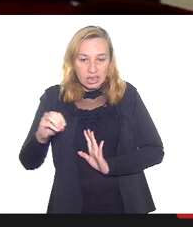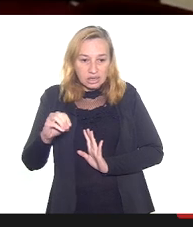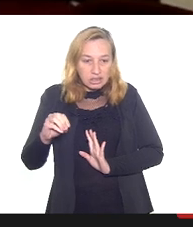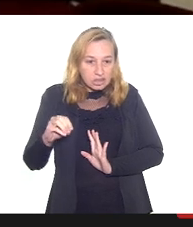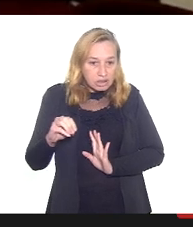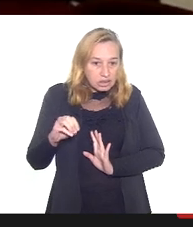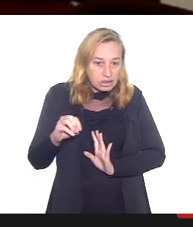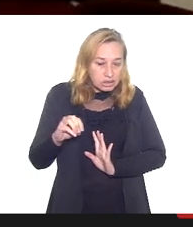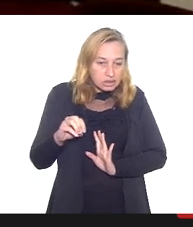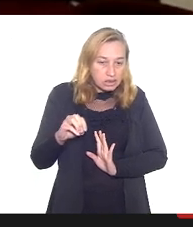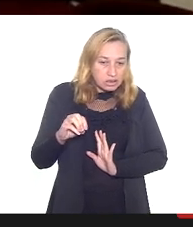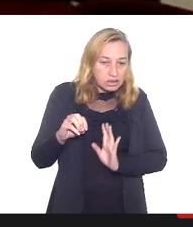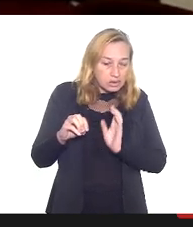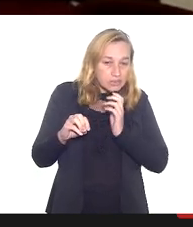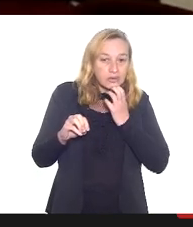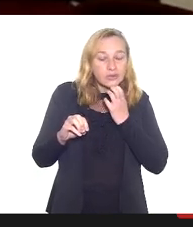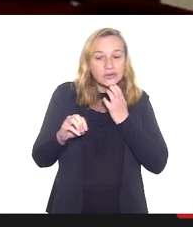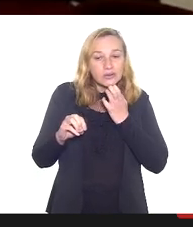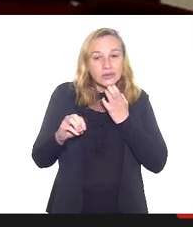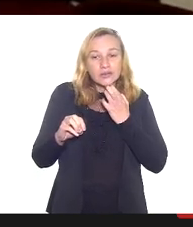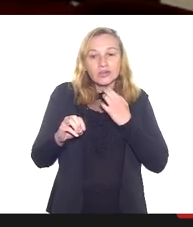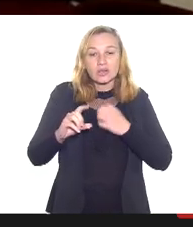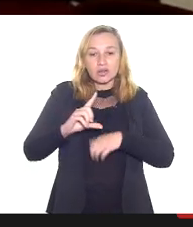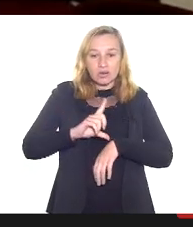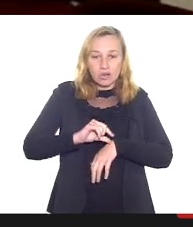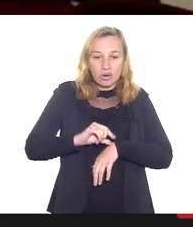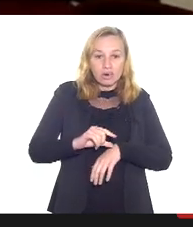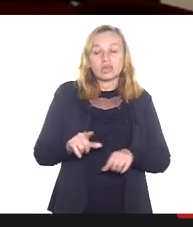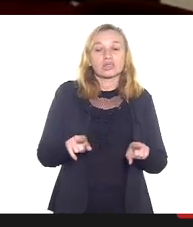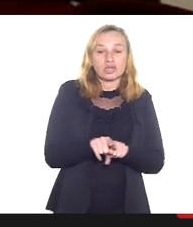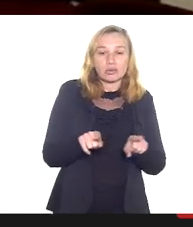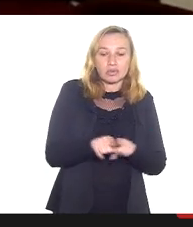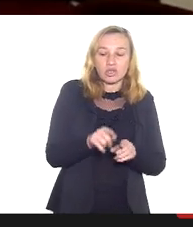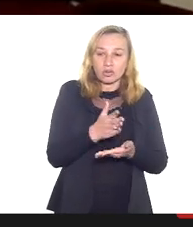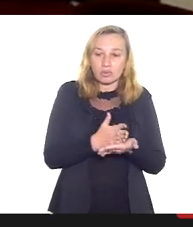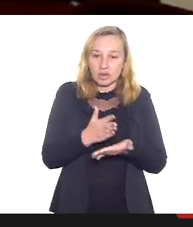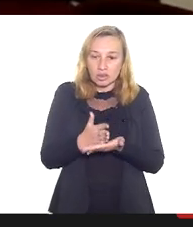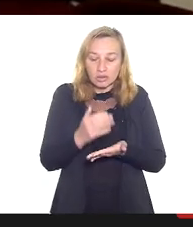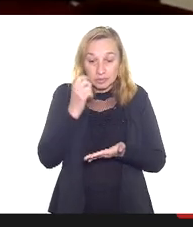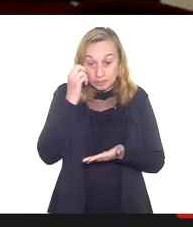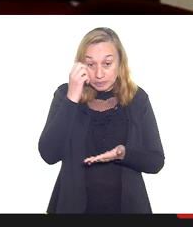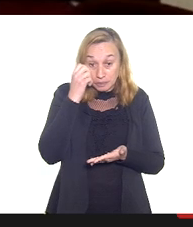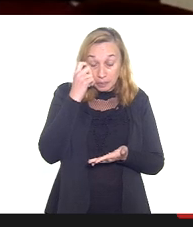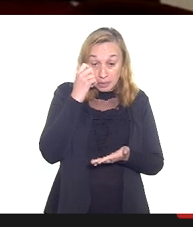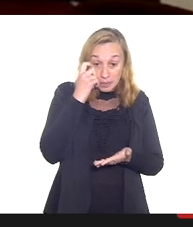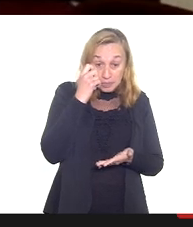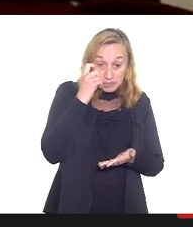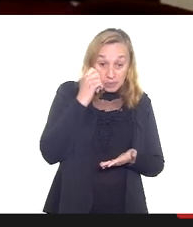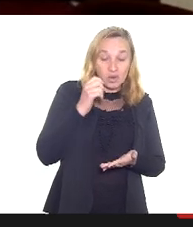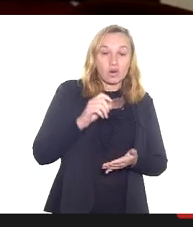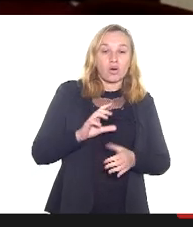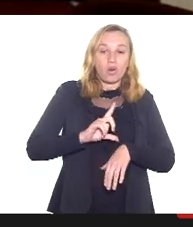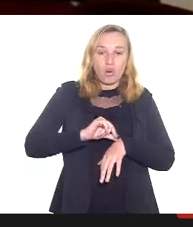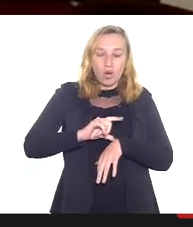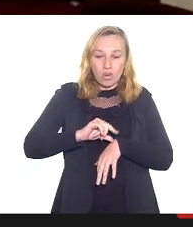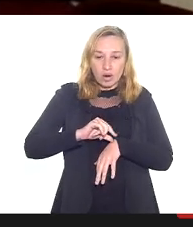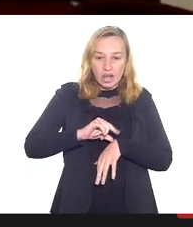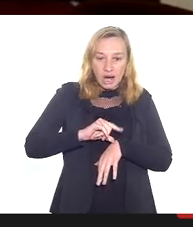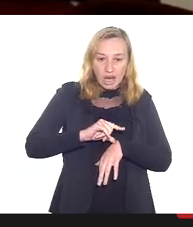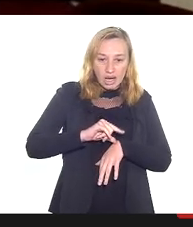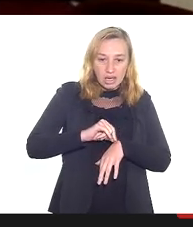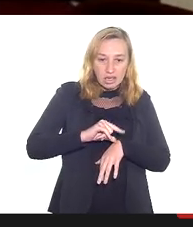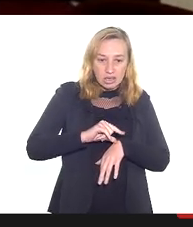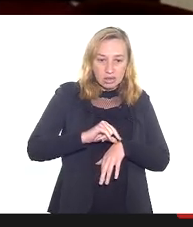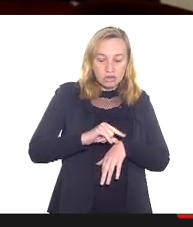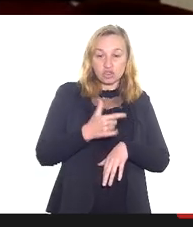nacional comum e 1.200 horas de itinerário formativo, isso para o horário parcial. Para o horário integral, esse tempo